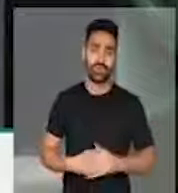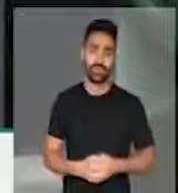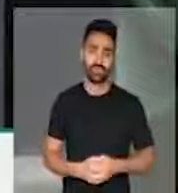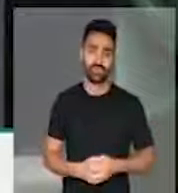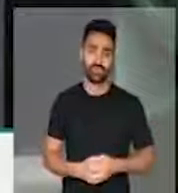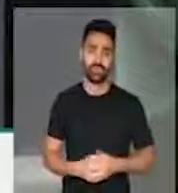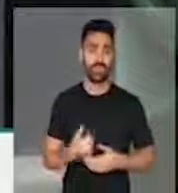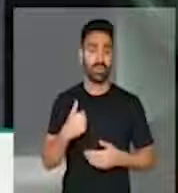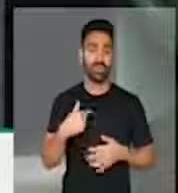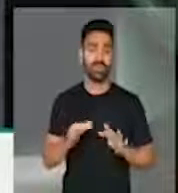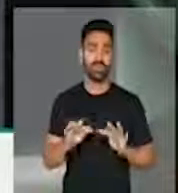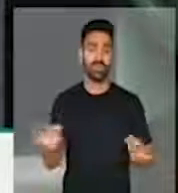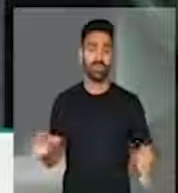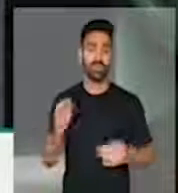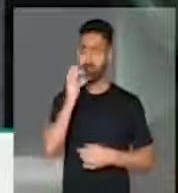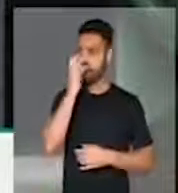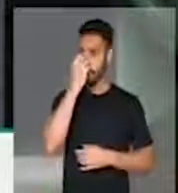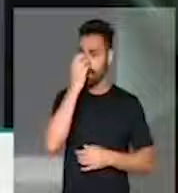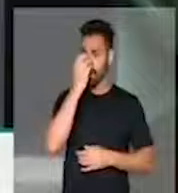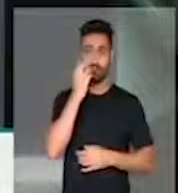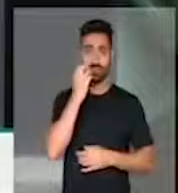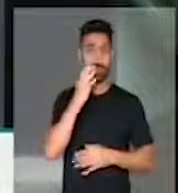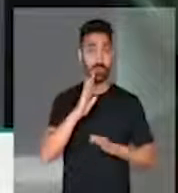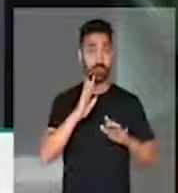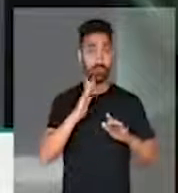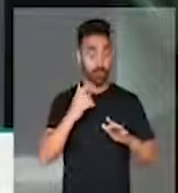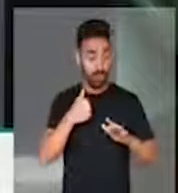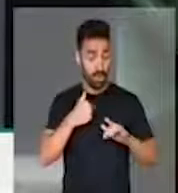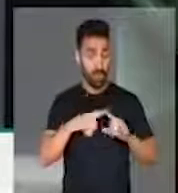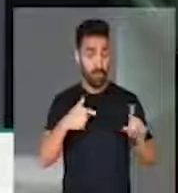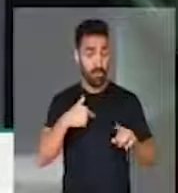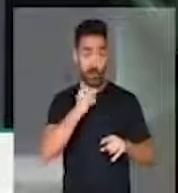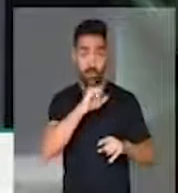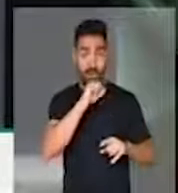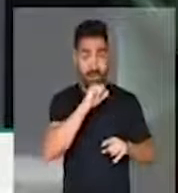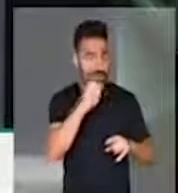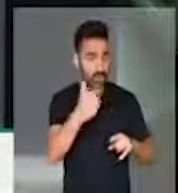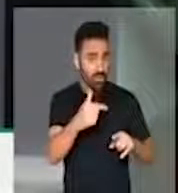artista popular e estou político. Minha mãe não tem plano de saúde.